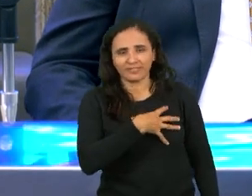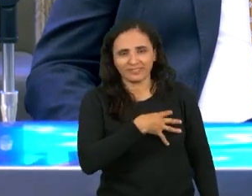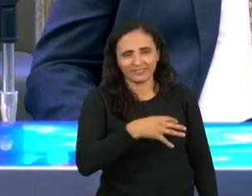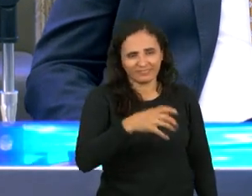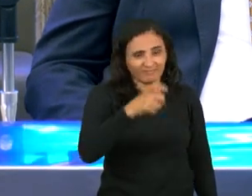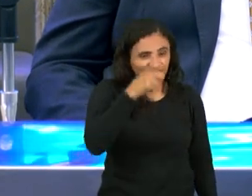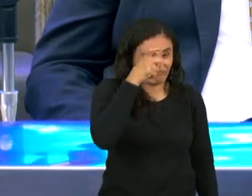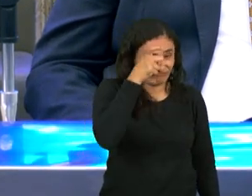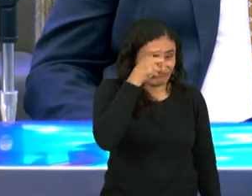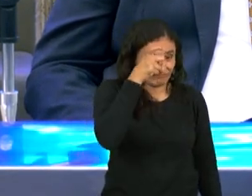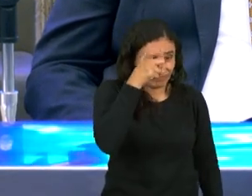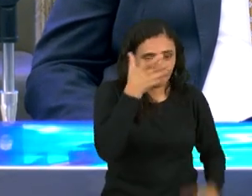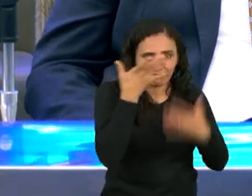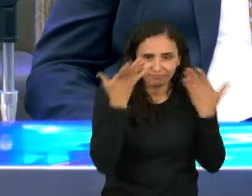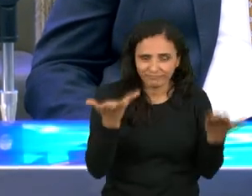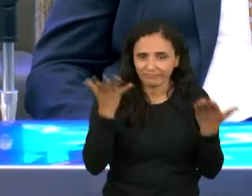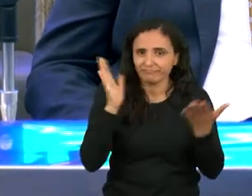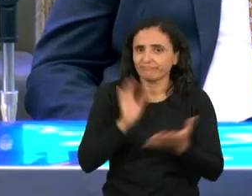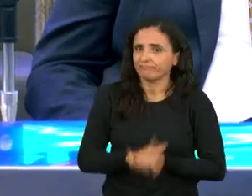também